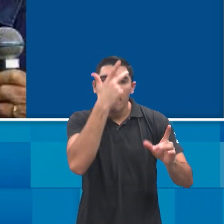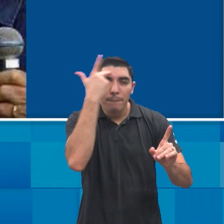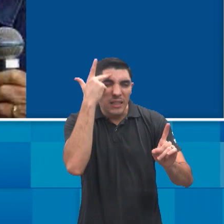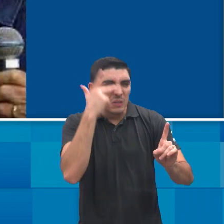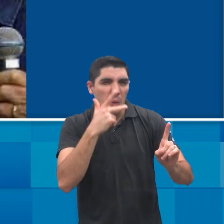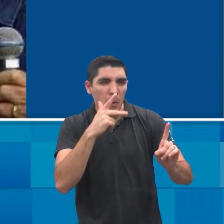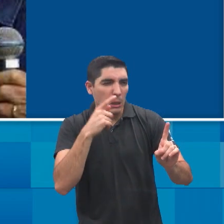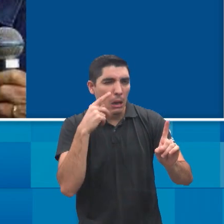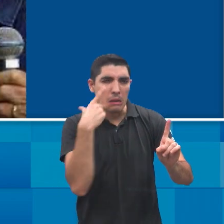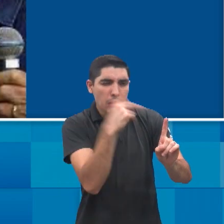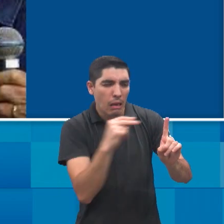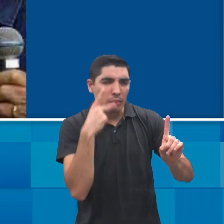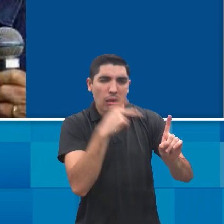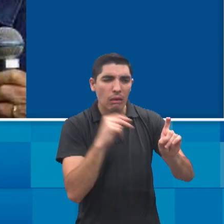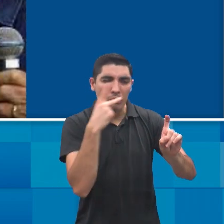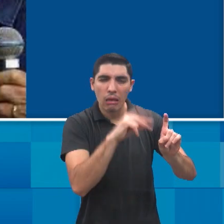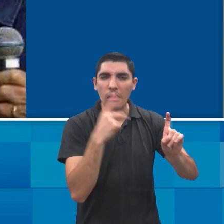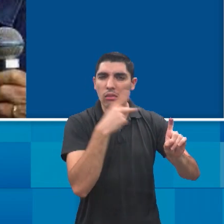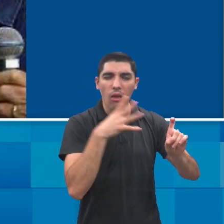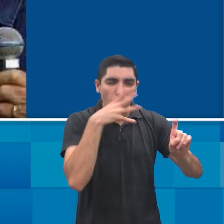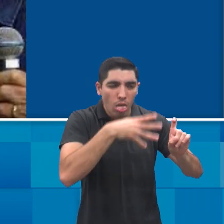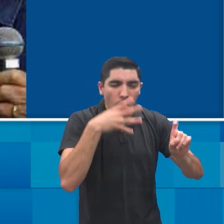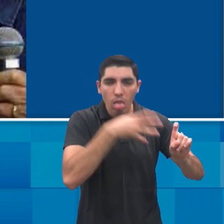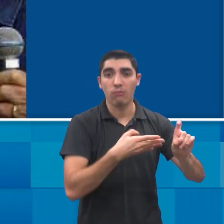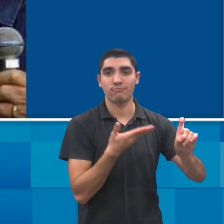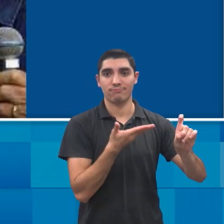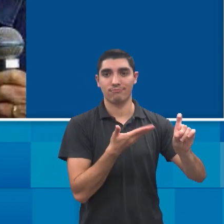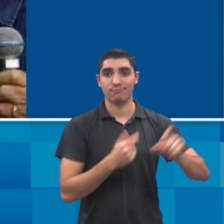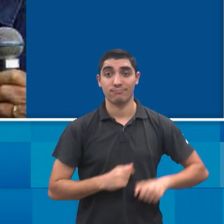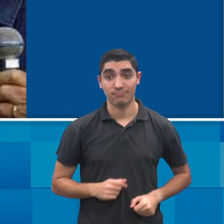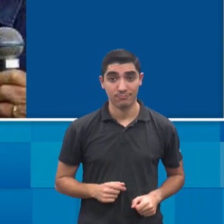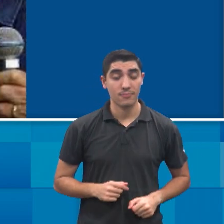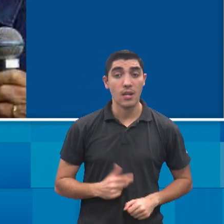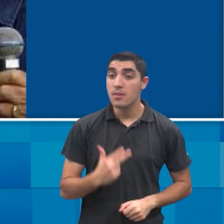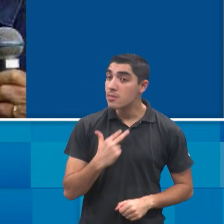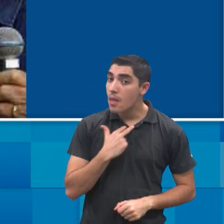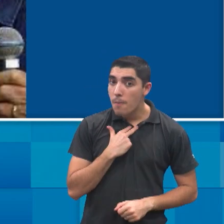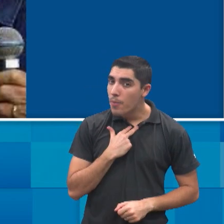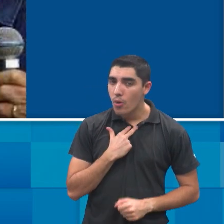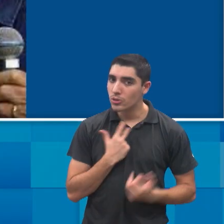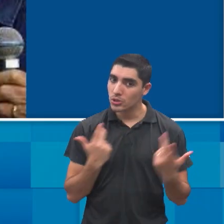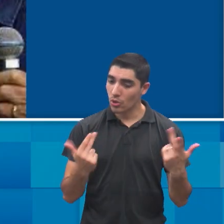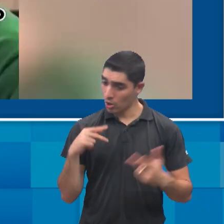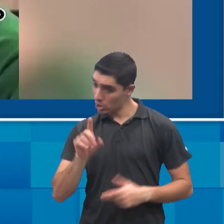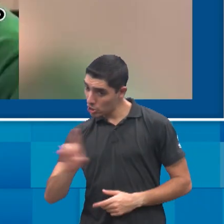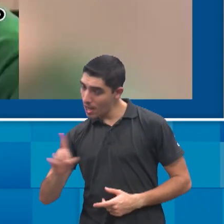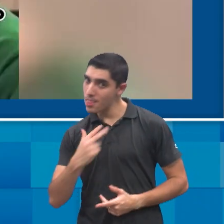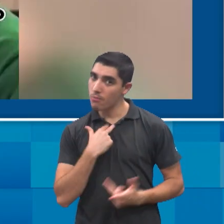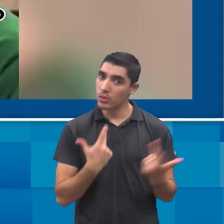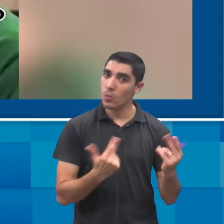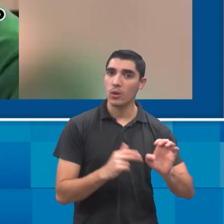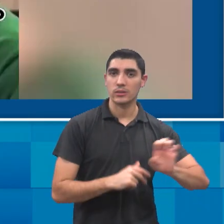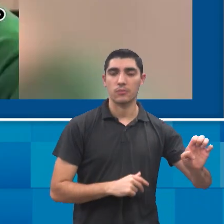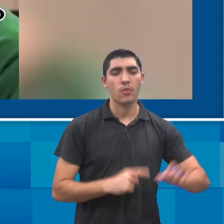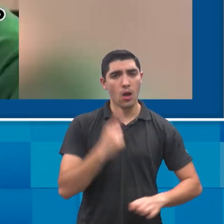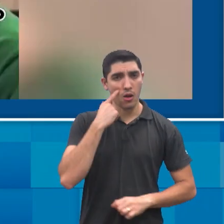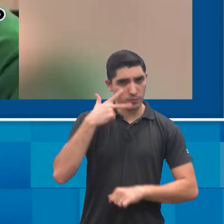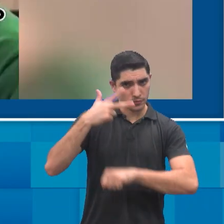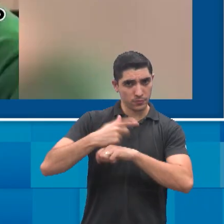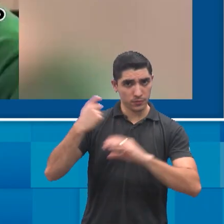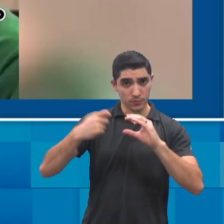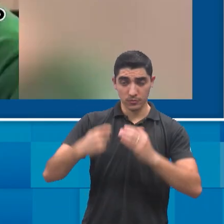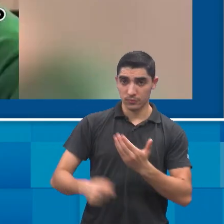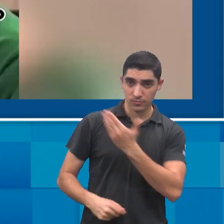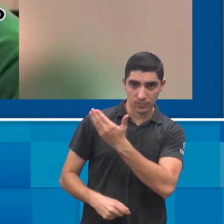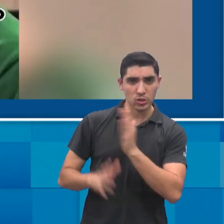ou de alguém que pode ser um opositor político nosso. Nós não podemos cometer esse erro. Pode partir para a próxima? Eu acho que é o vídeo. O vídeo o vereador já explicou, então